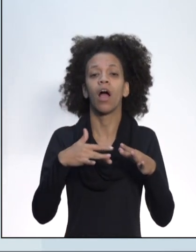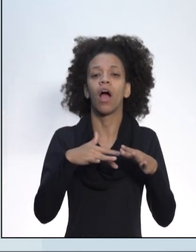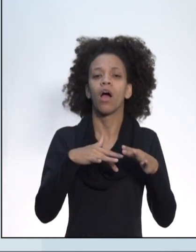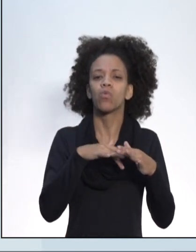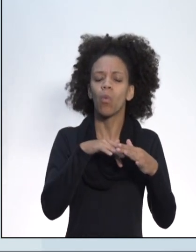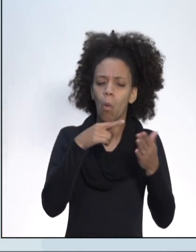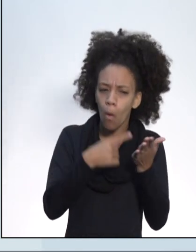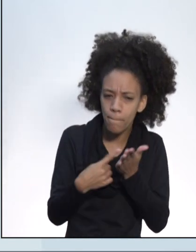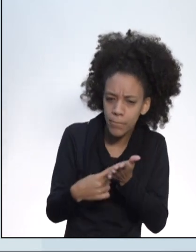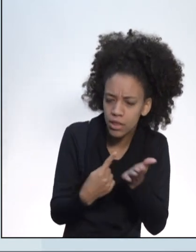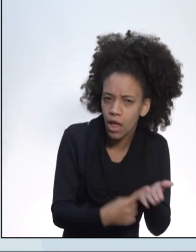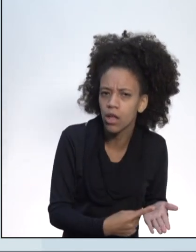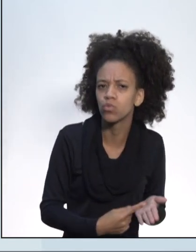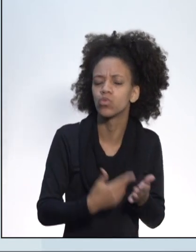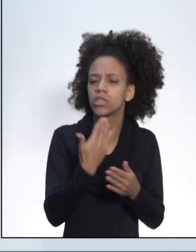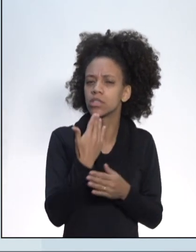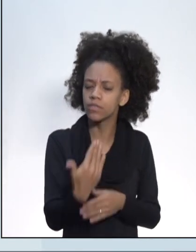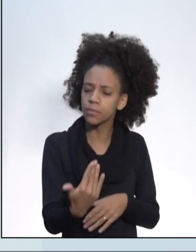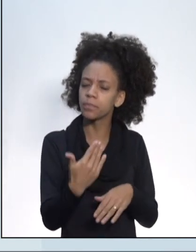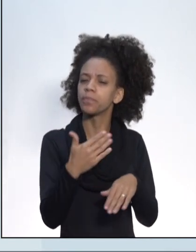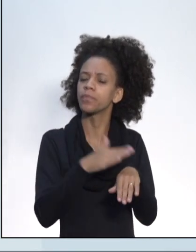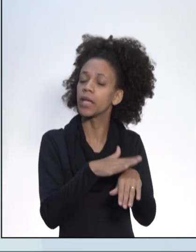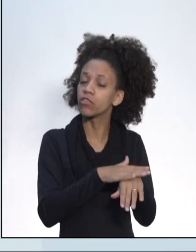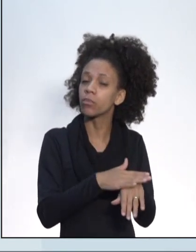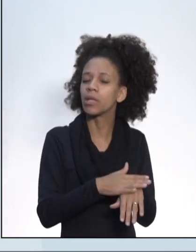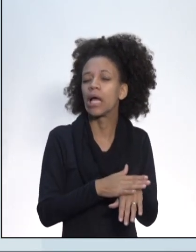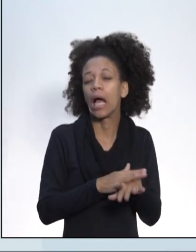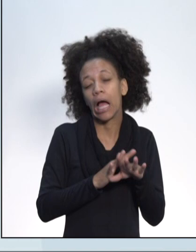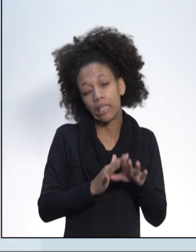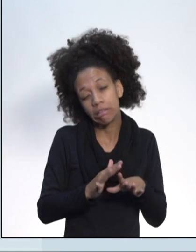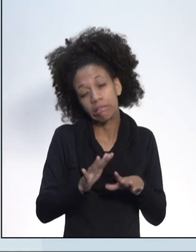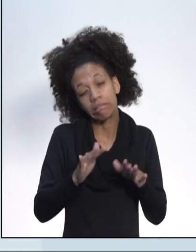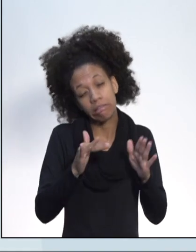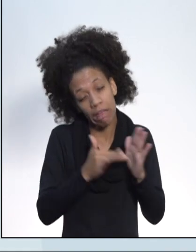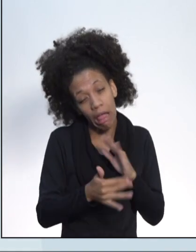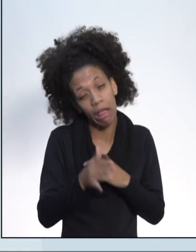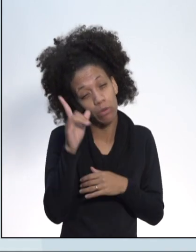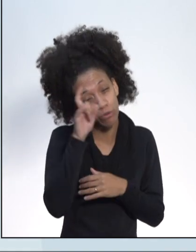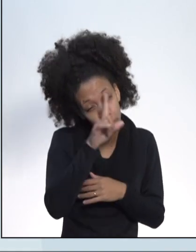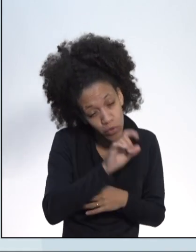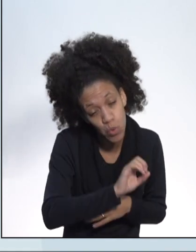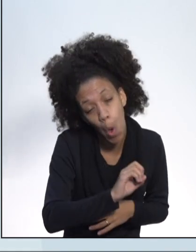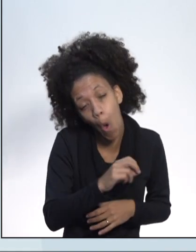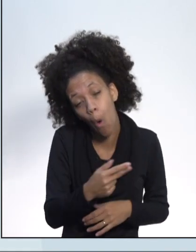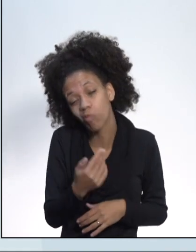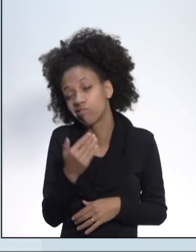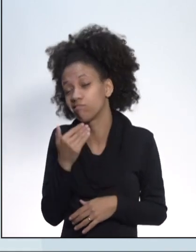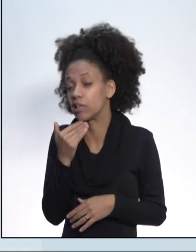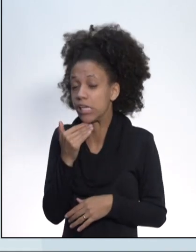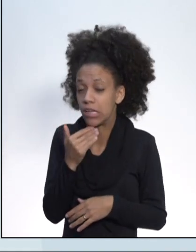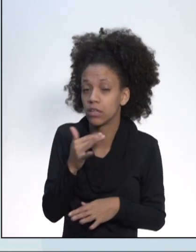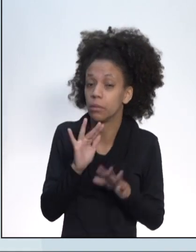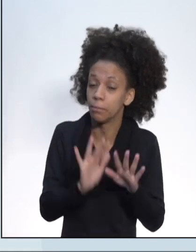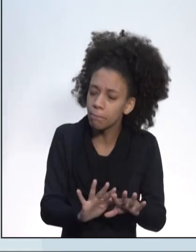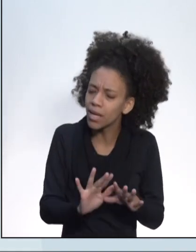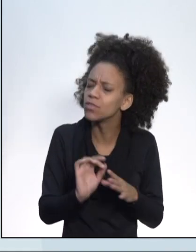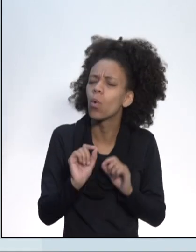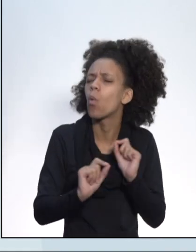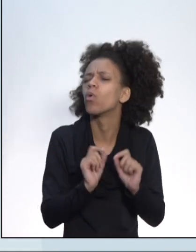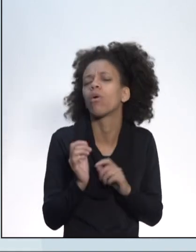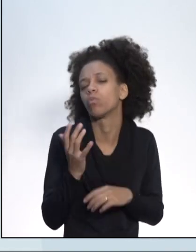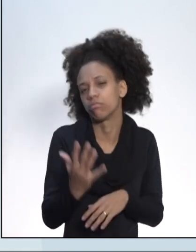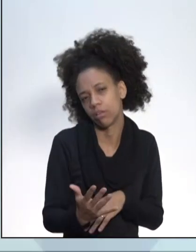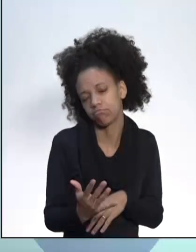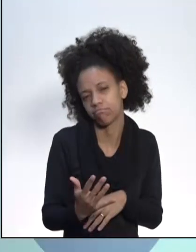e promessas que fizemos, mesmo quando é difícil ou inconveniente. Então, o que acontece?